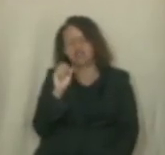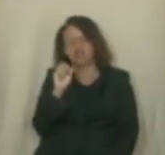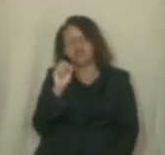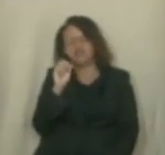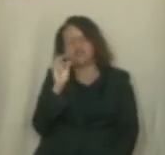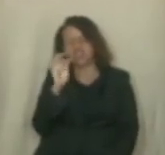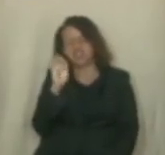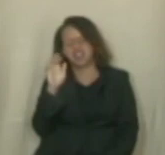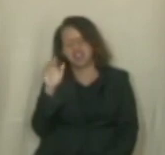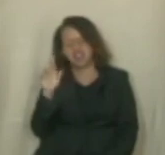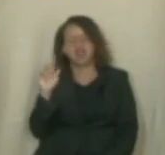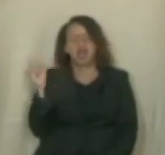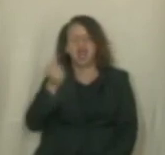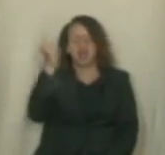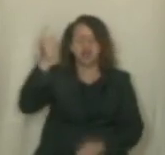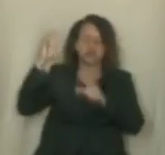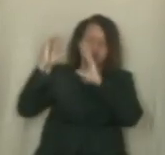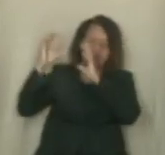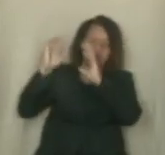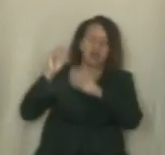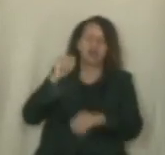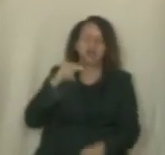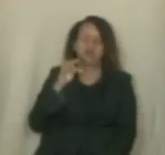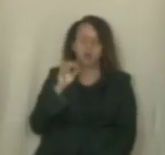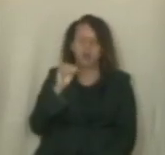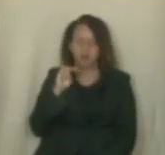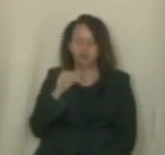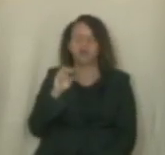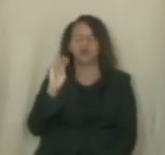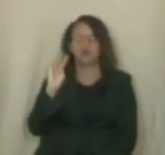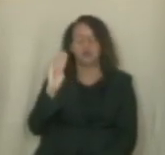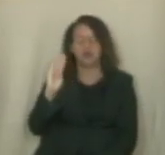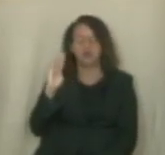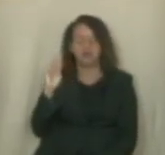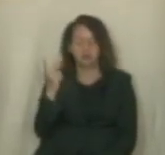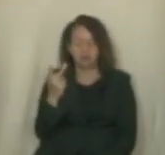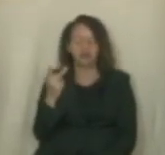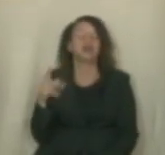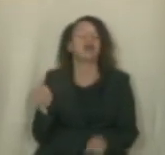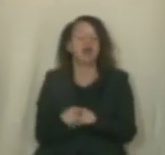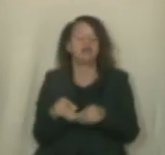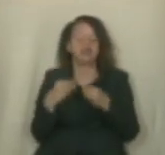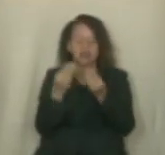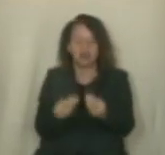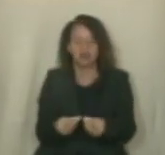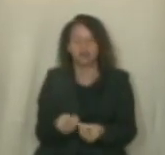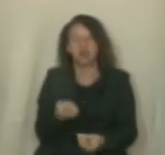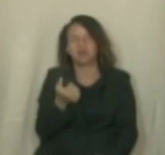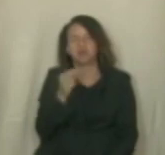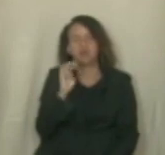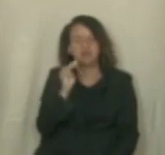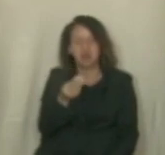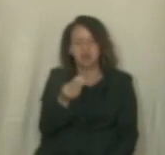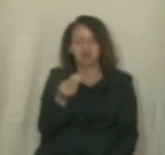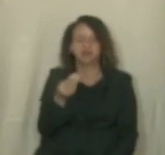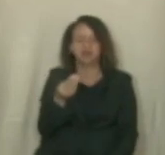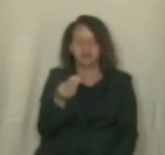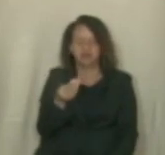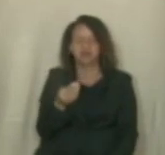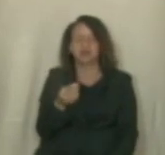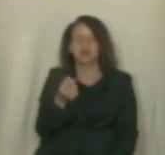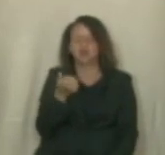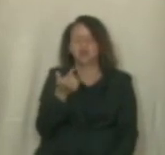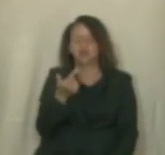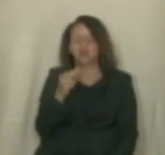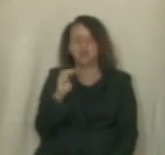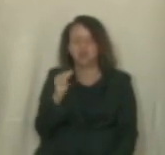Coqueiros, no Antônio Rodrigues, na Bomba do Emetério foi entregue agora uma obra de mais de 12 milhões, Corro São Domingos Salvo, mais de 12